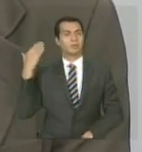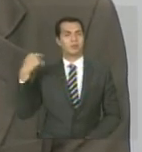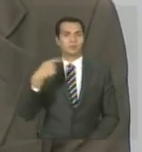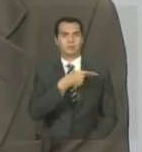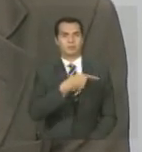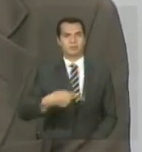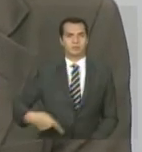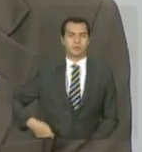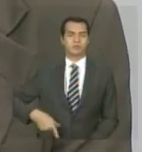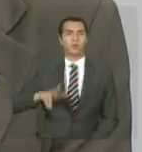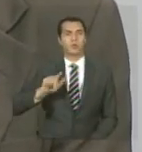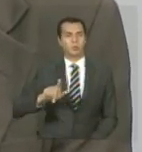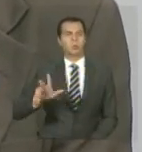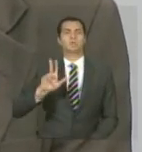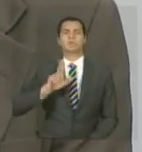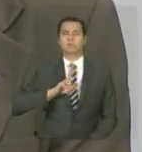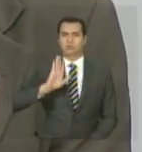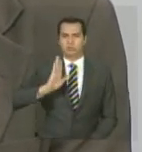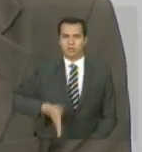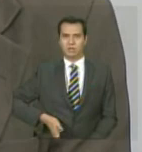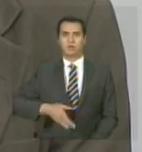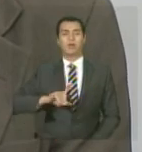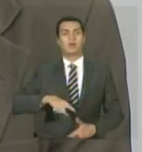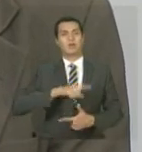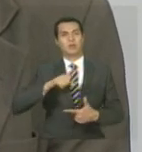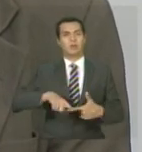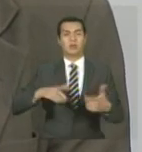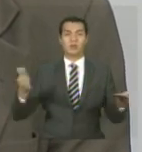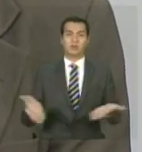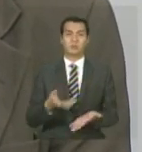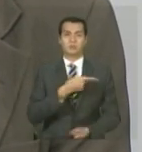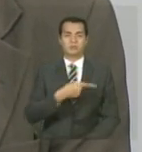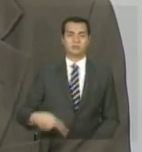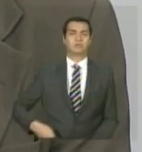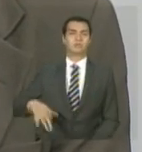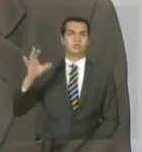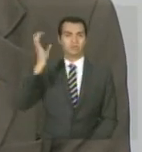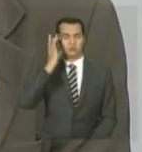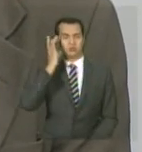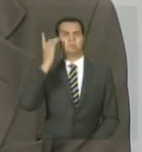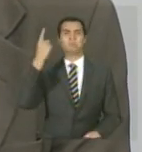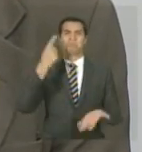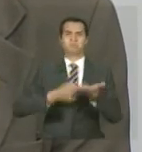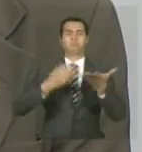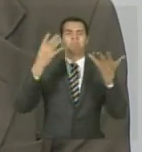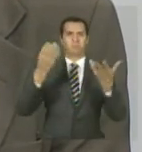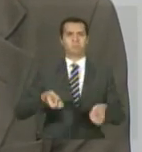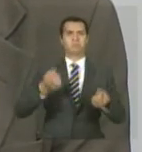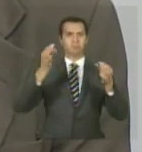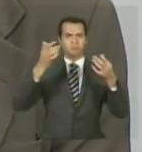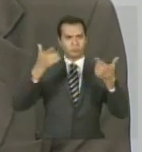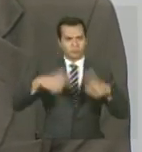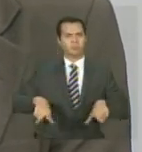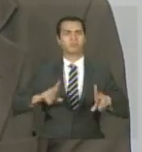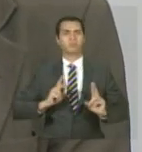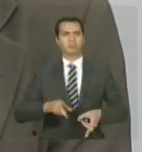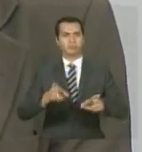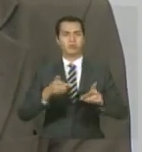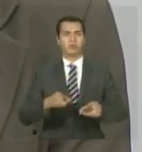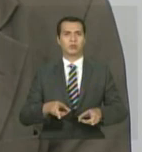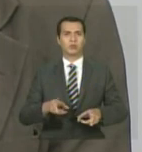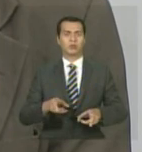o tinha e a presidenta Dilma agora reafirma esse compromisso de que essa construção da